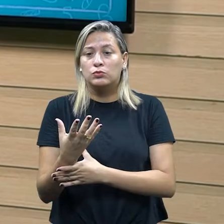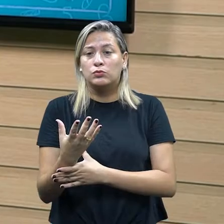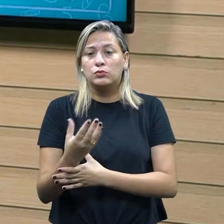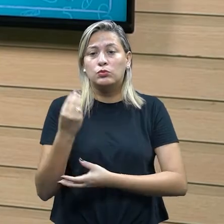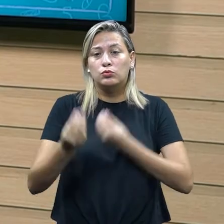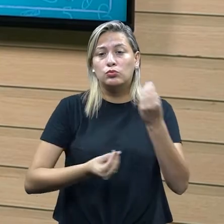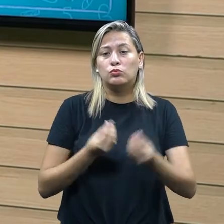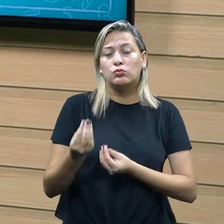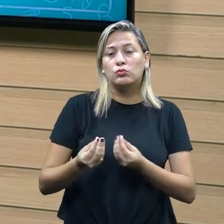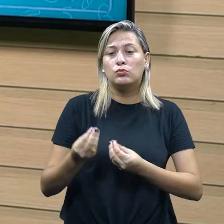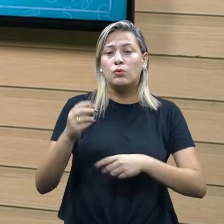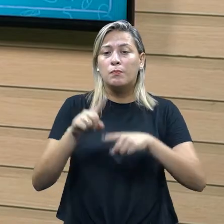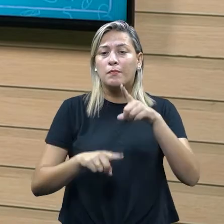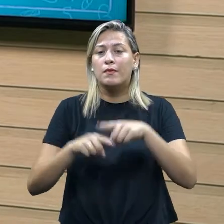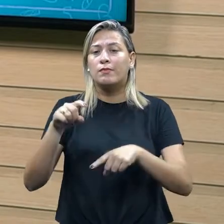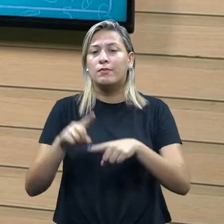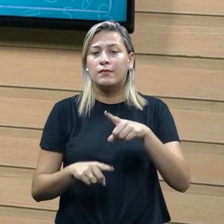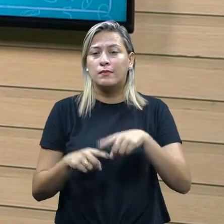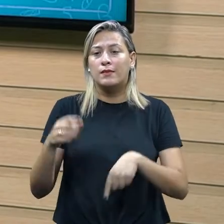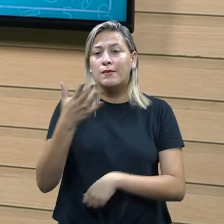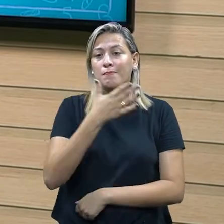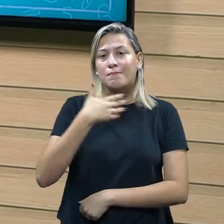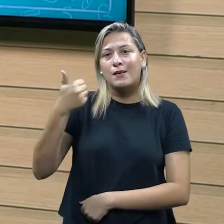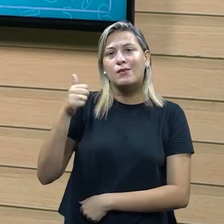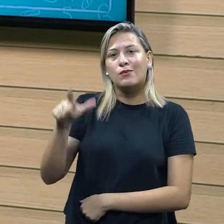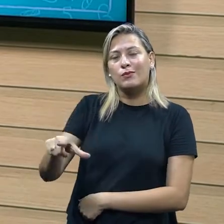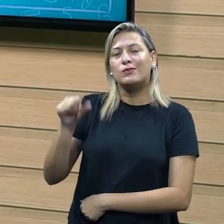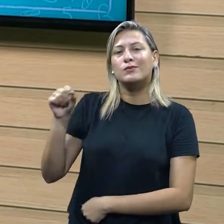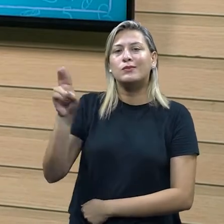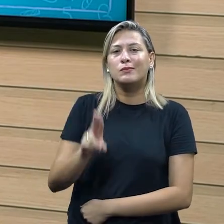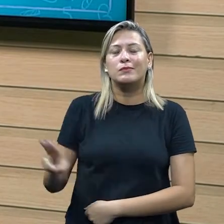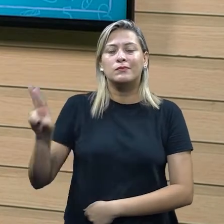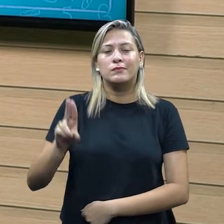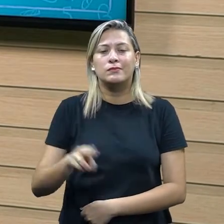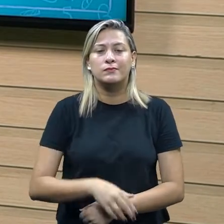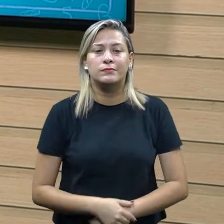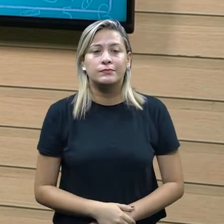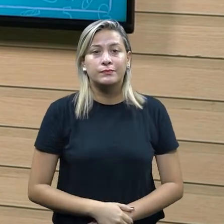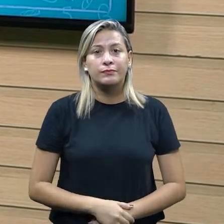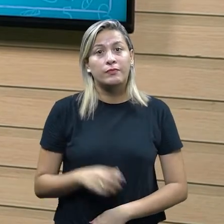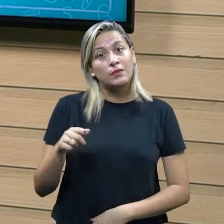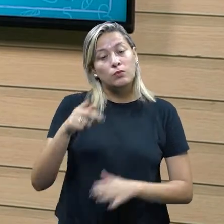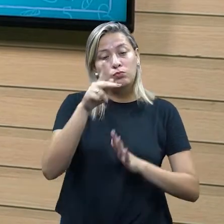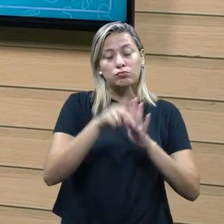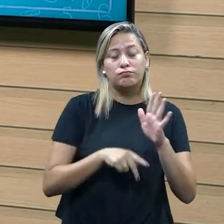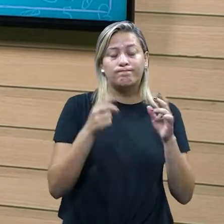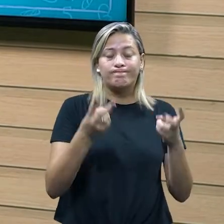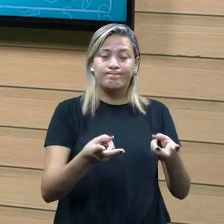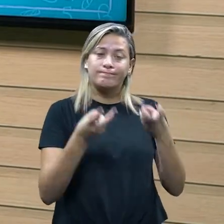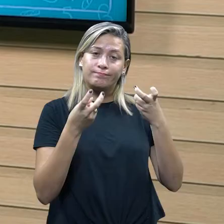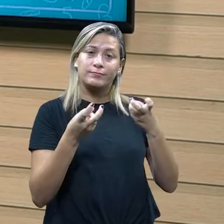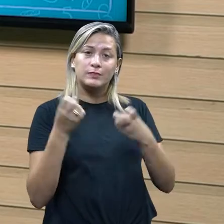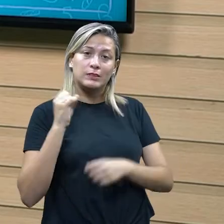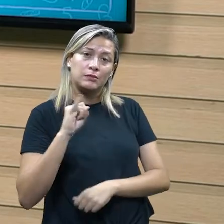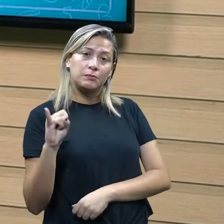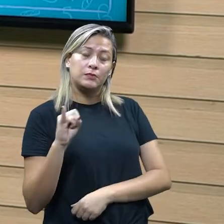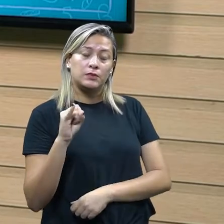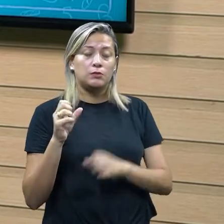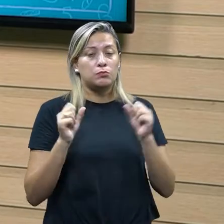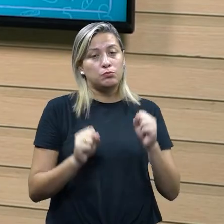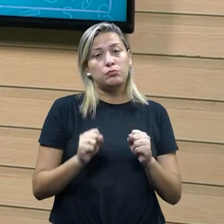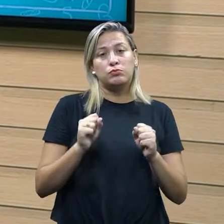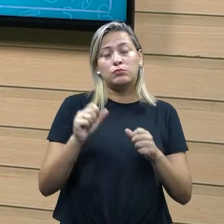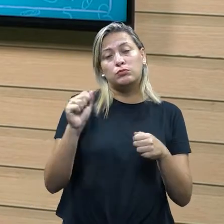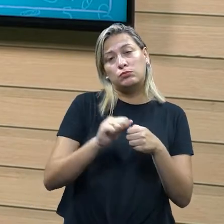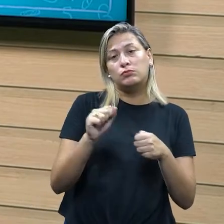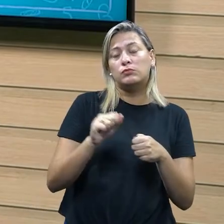utilizados. Então, quando a gente fala de um projeto, a gente vai primeiro ver se esse projeto é viável, se ele tem condição de ser